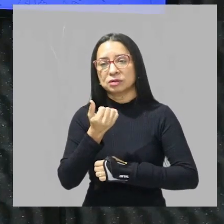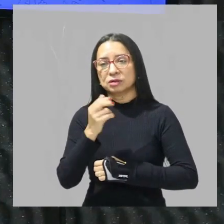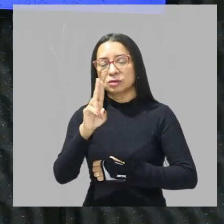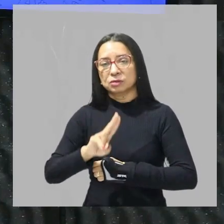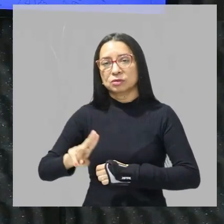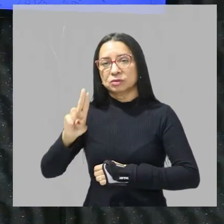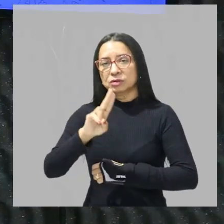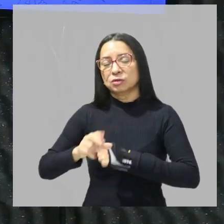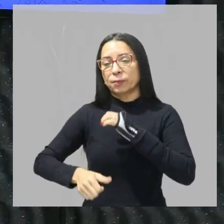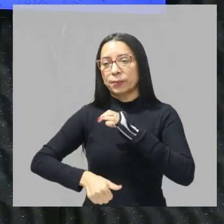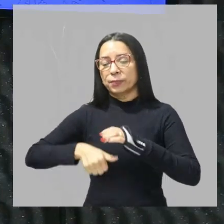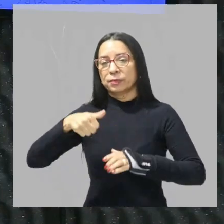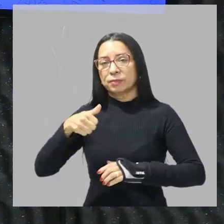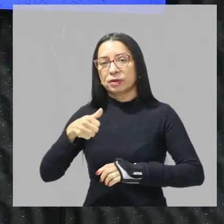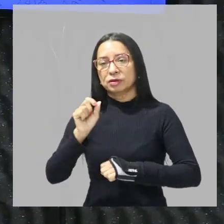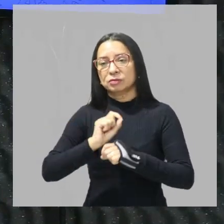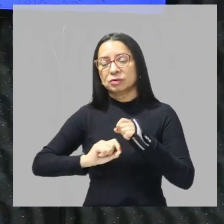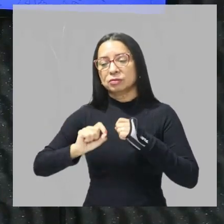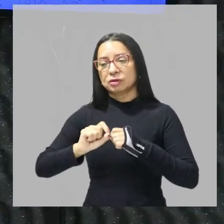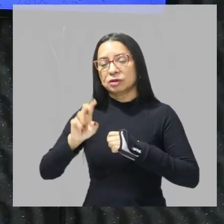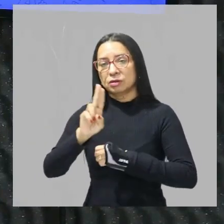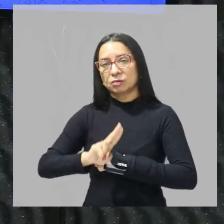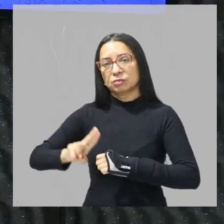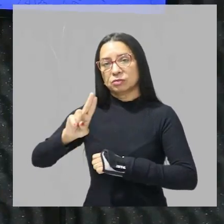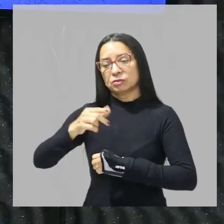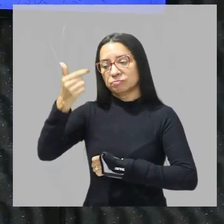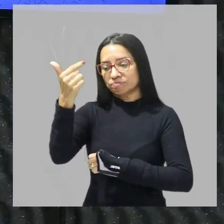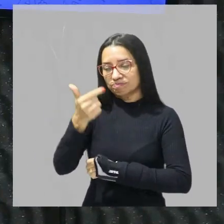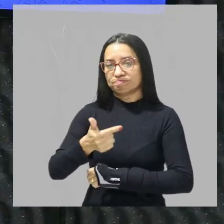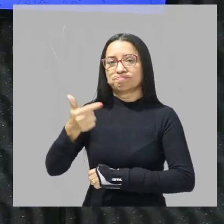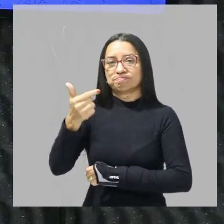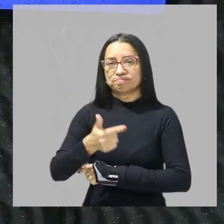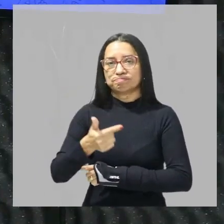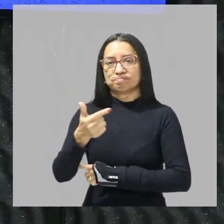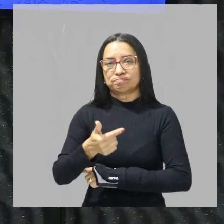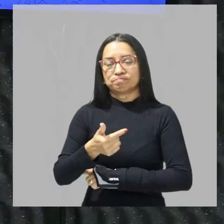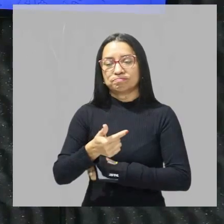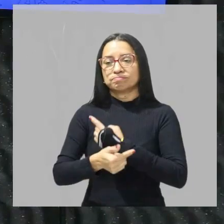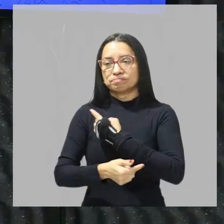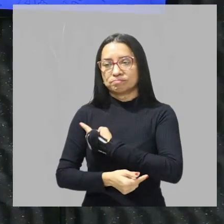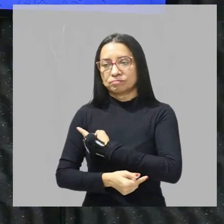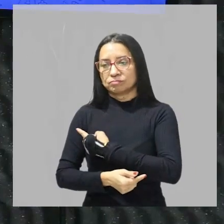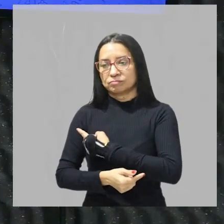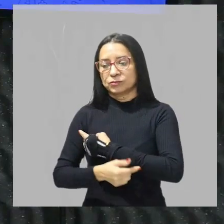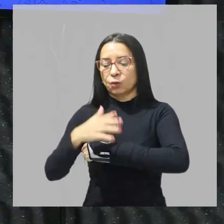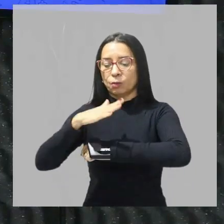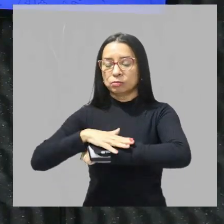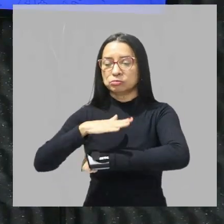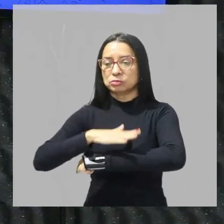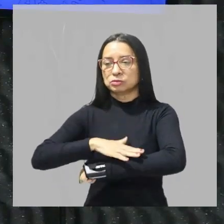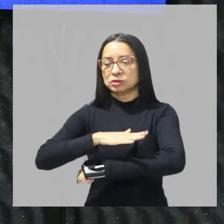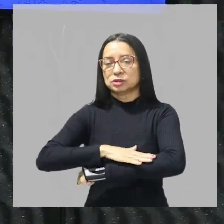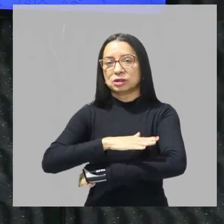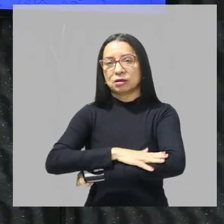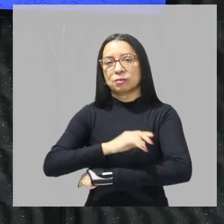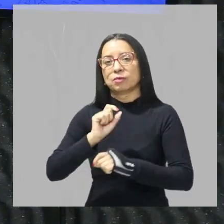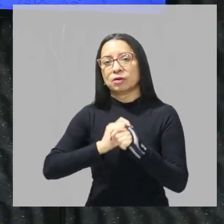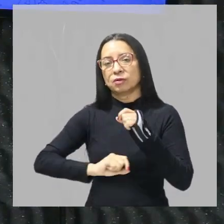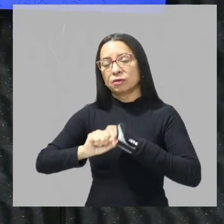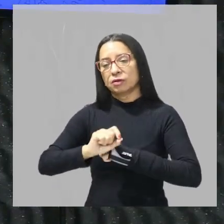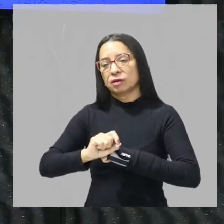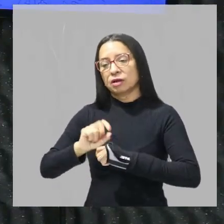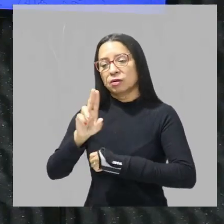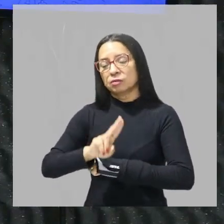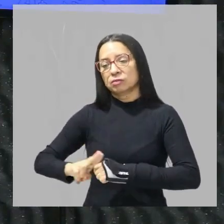consumidor primário é o consumidor secundário. Neste caso, o sapo. O sapo é o